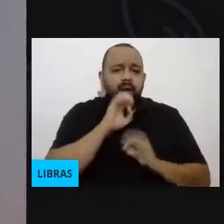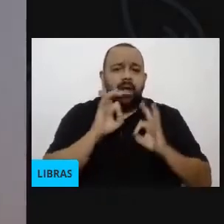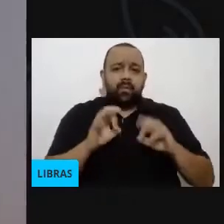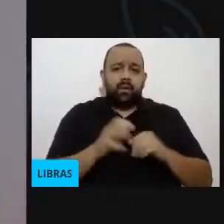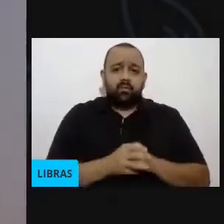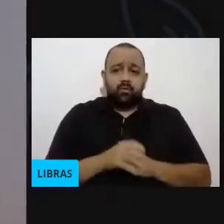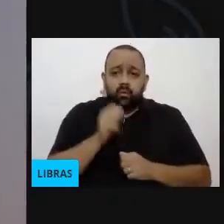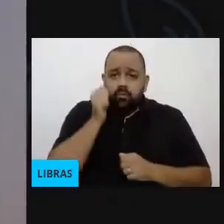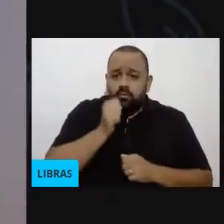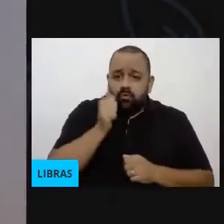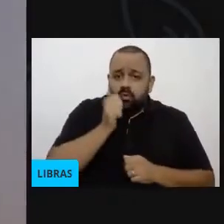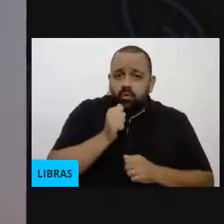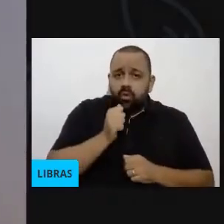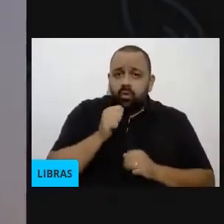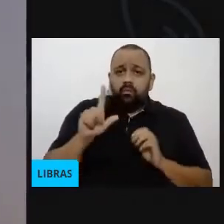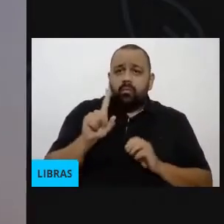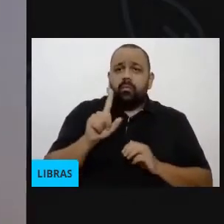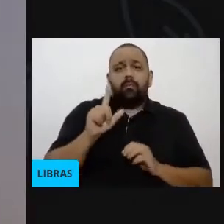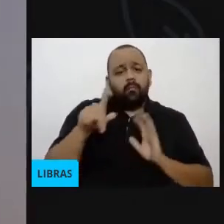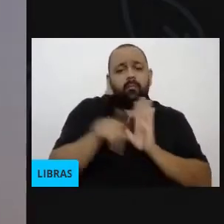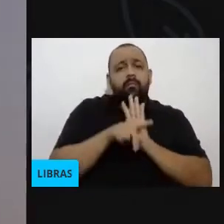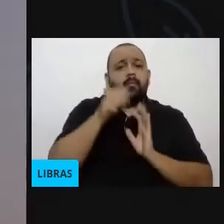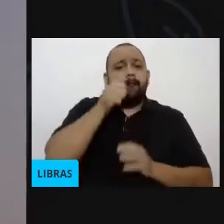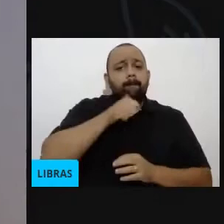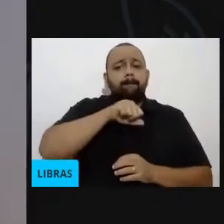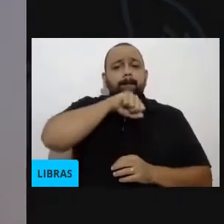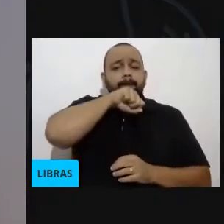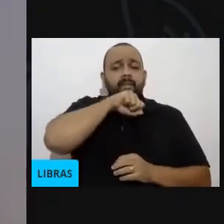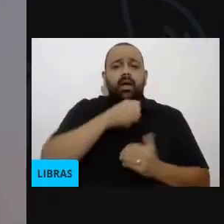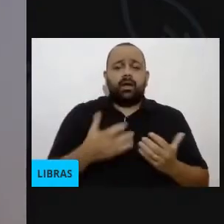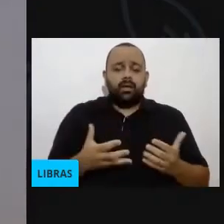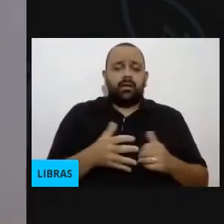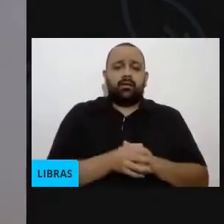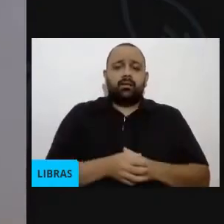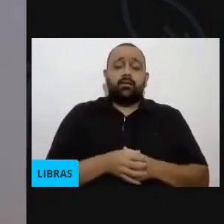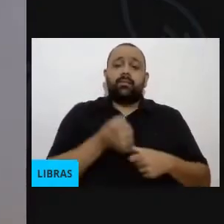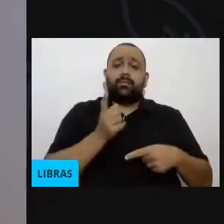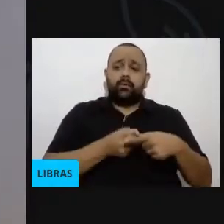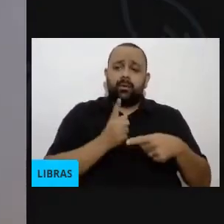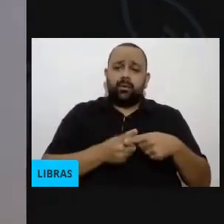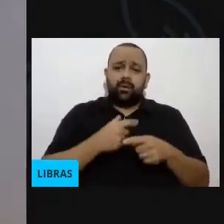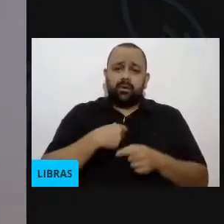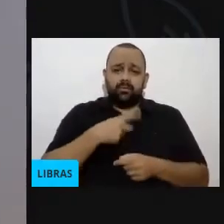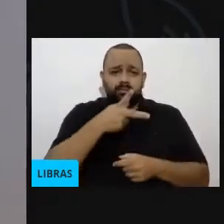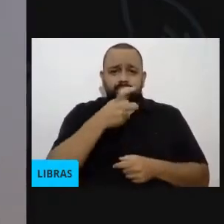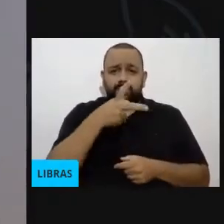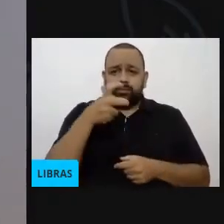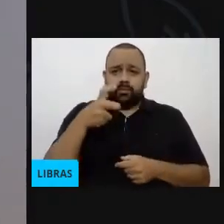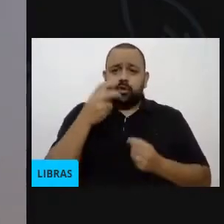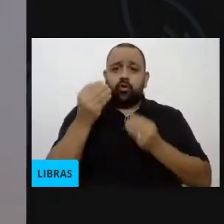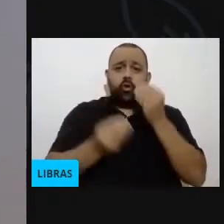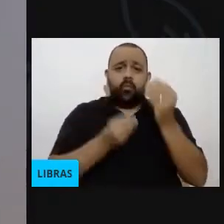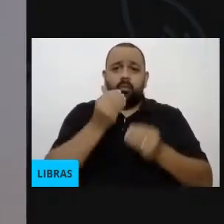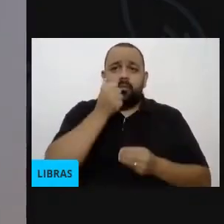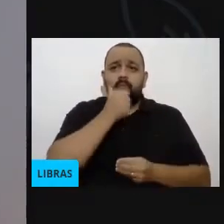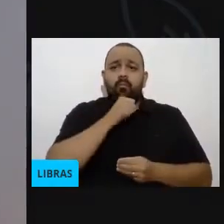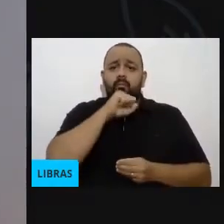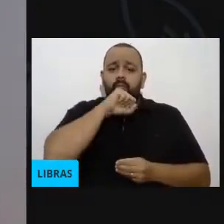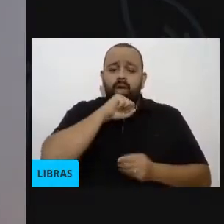da mulher, não, é da mãe, né? Porque é incrível como a mãe é